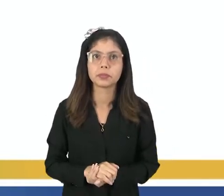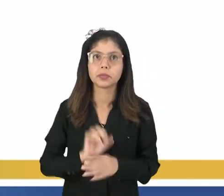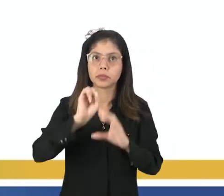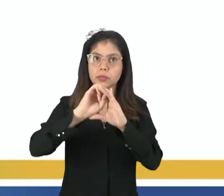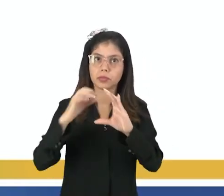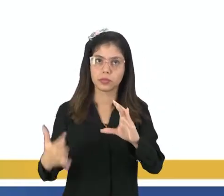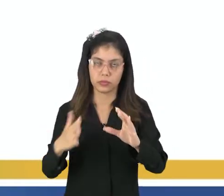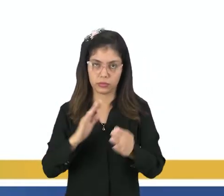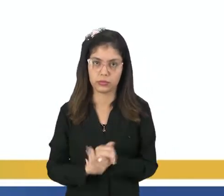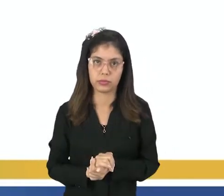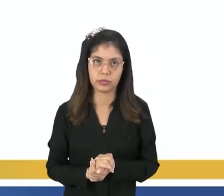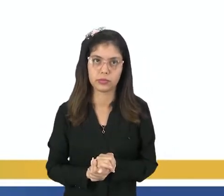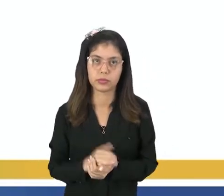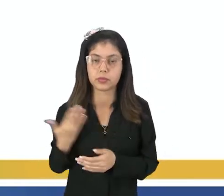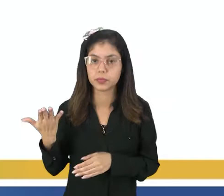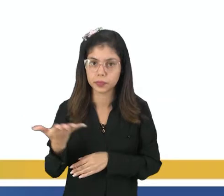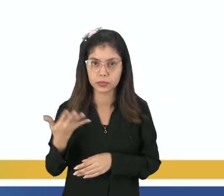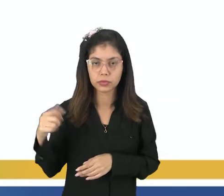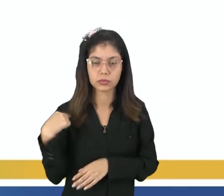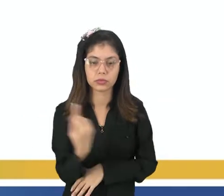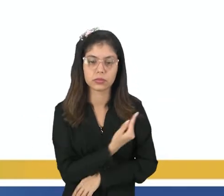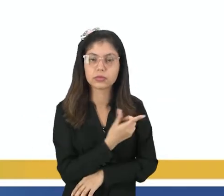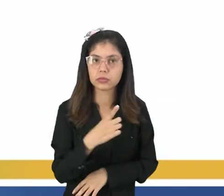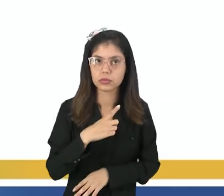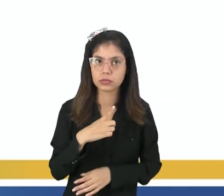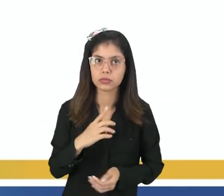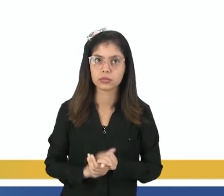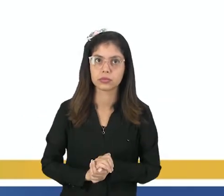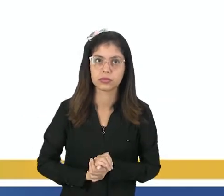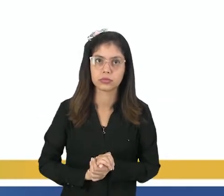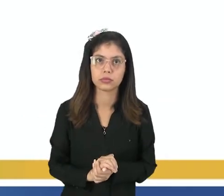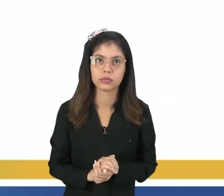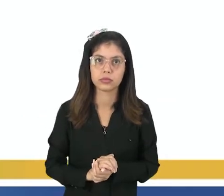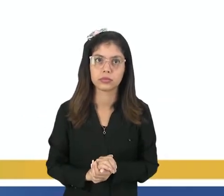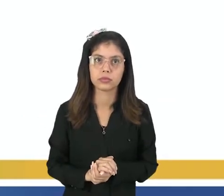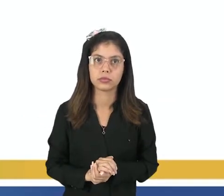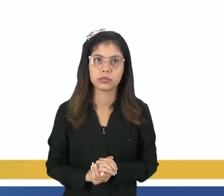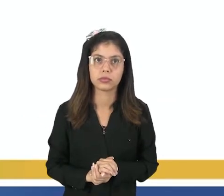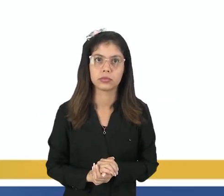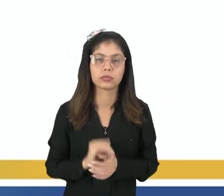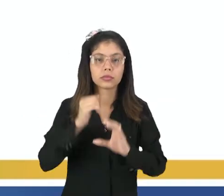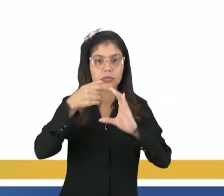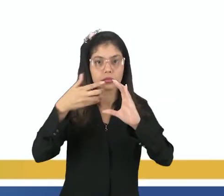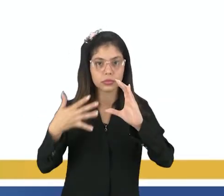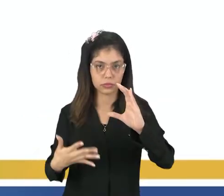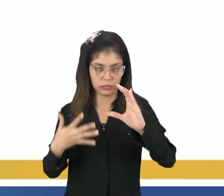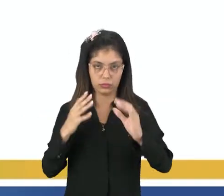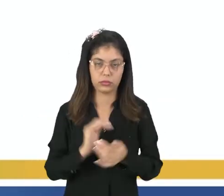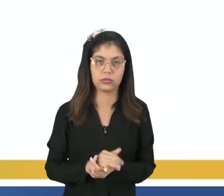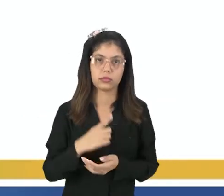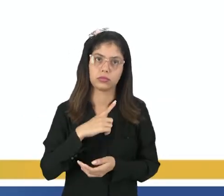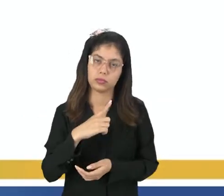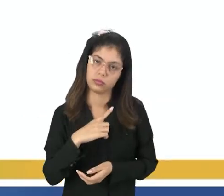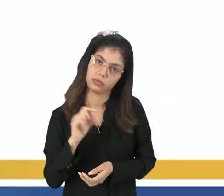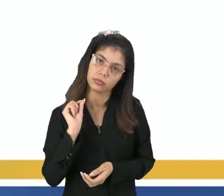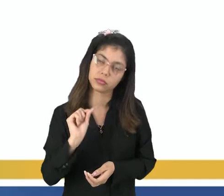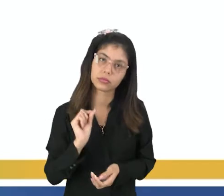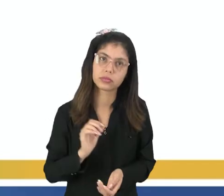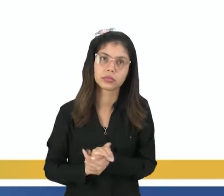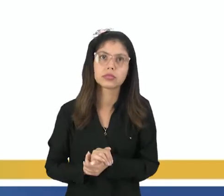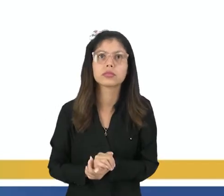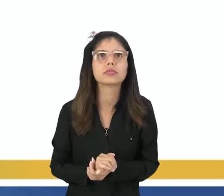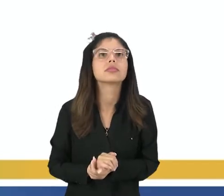A categoria básica que nós temos é a categoria chamada de espécie, que é a que a gente tem aí os